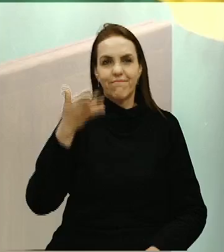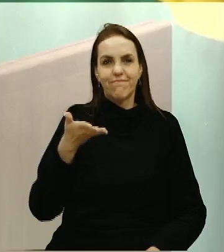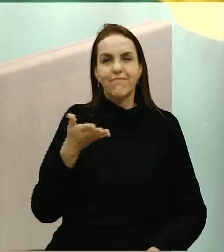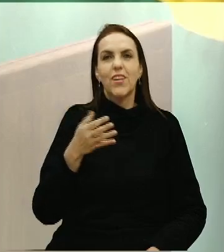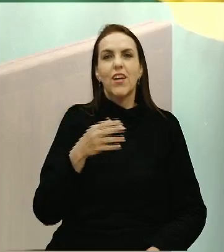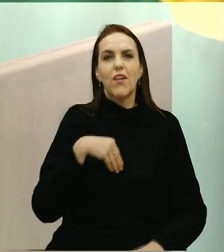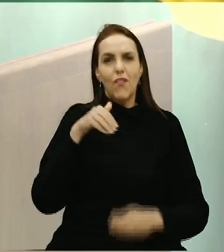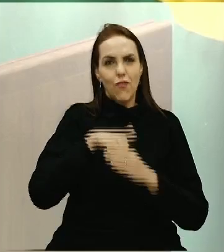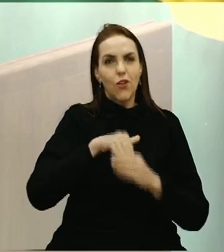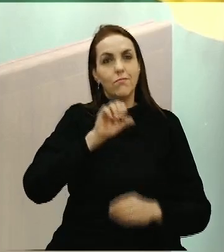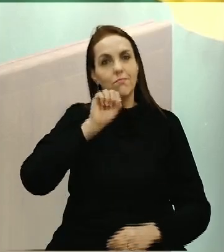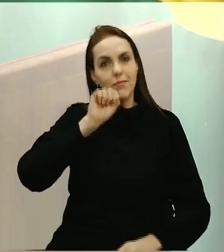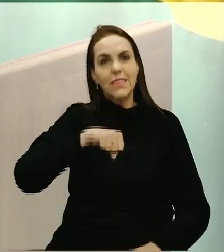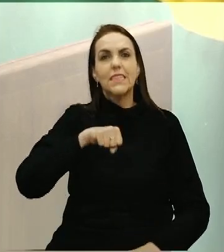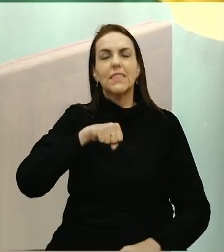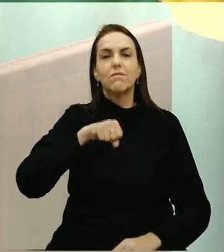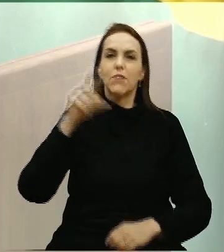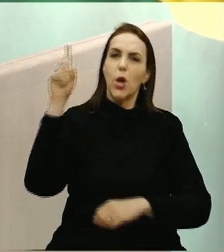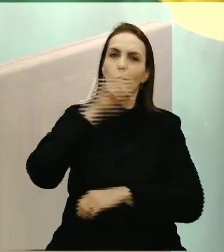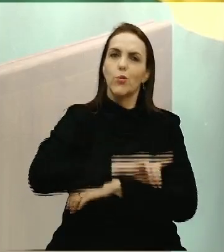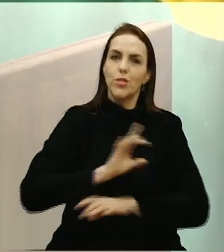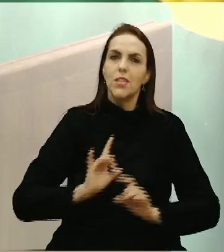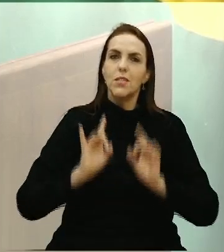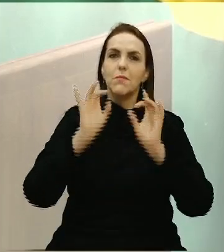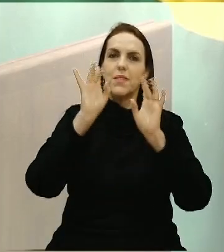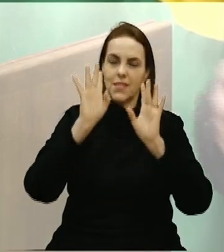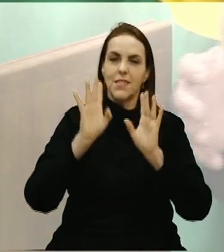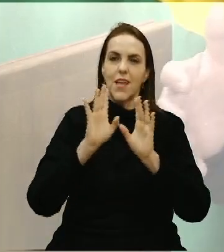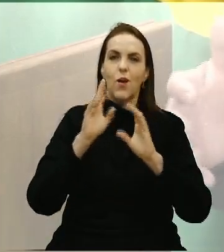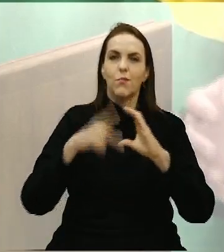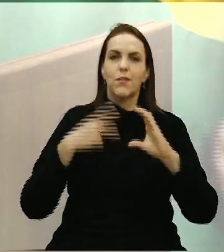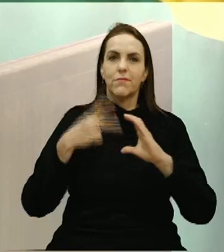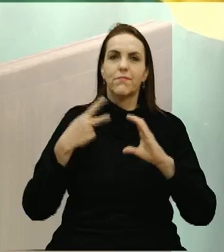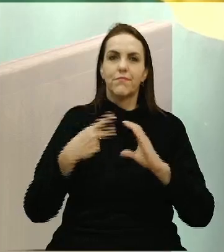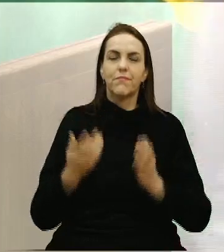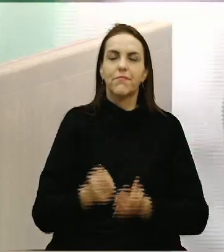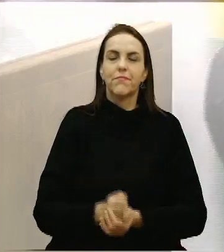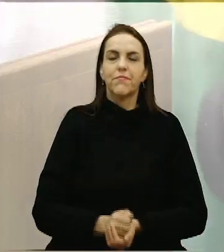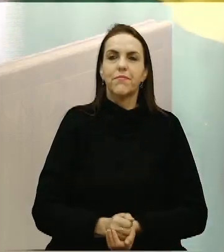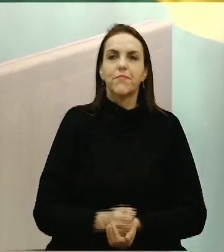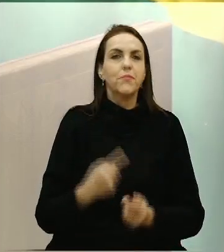sim. É um dia muito especial para esta casa, porque